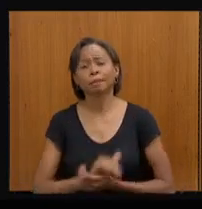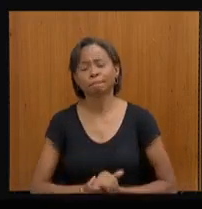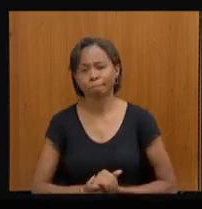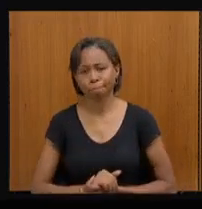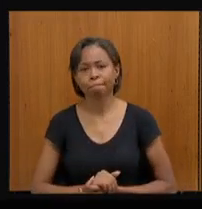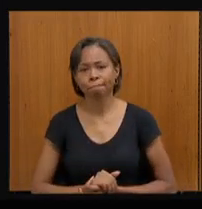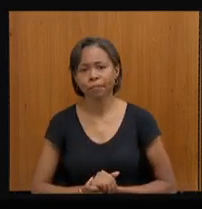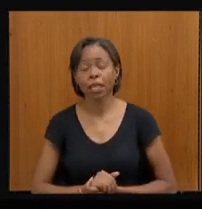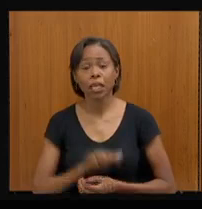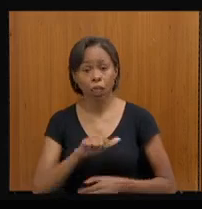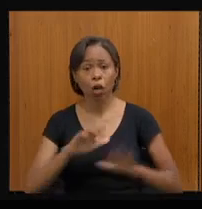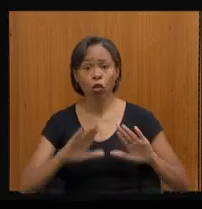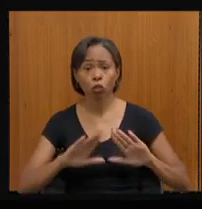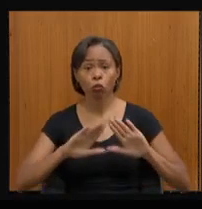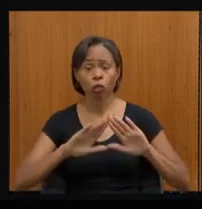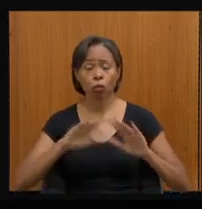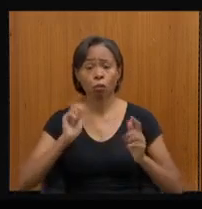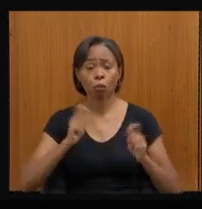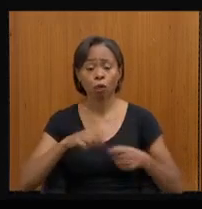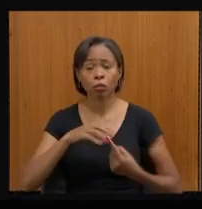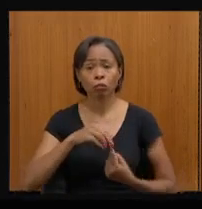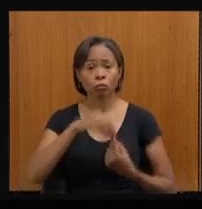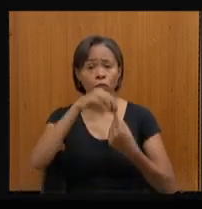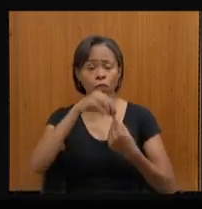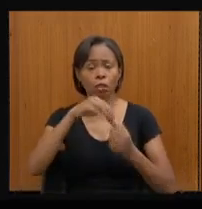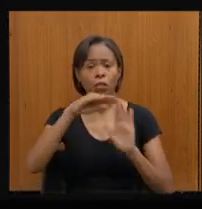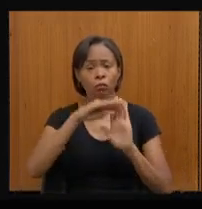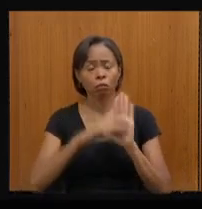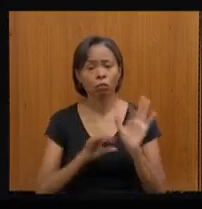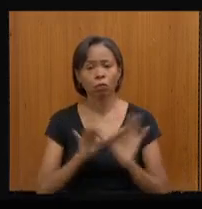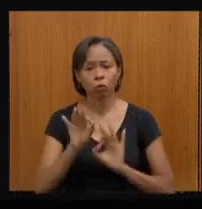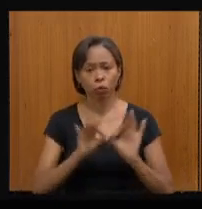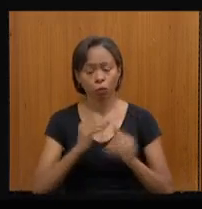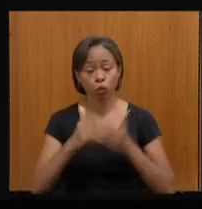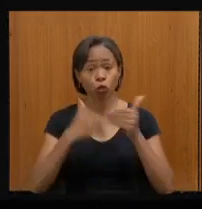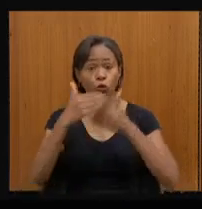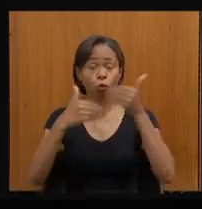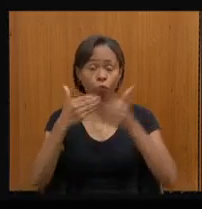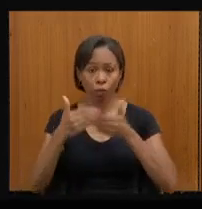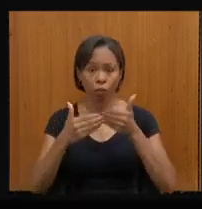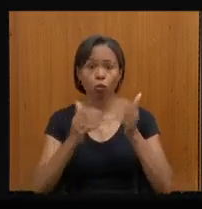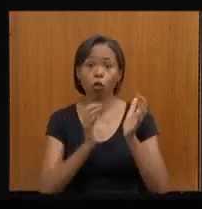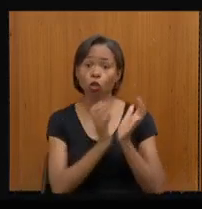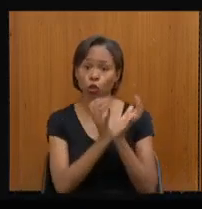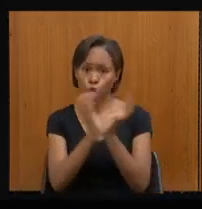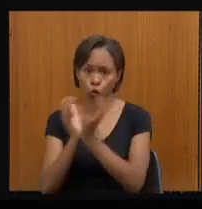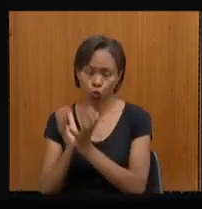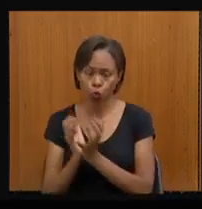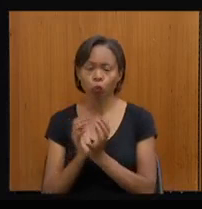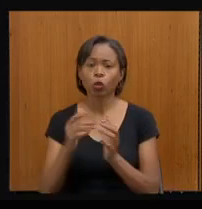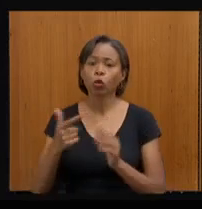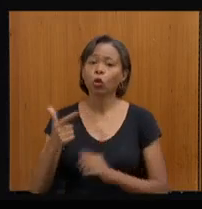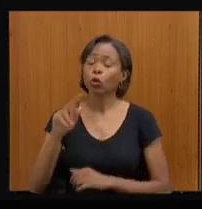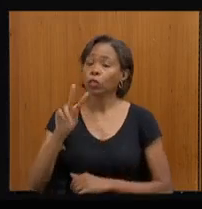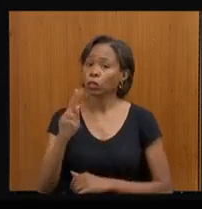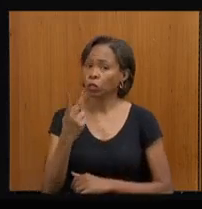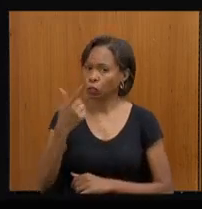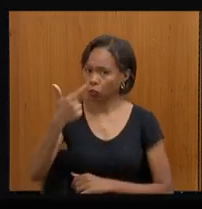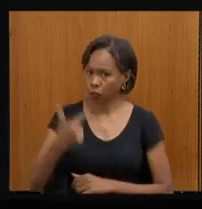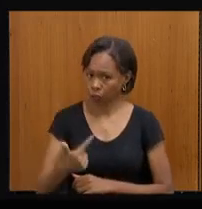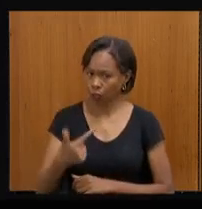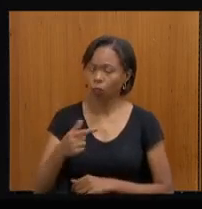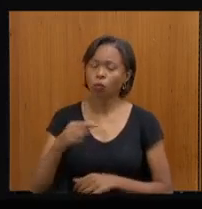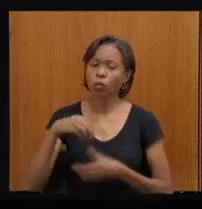protagonismo do programa para desenvolvimento da cadeia de valores do hidrogênio no estado atuando em inglês e